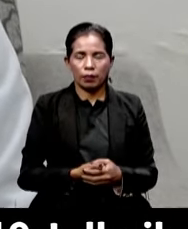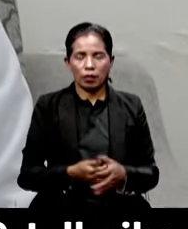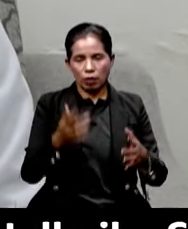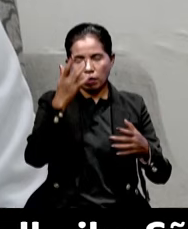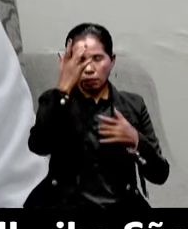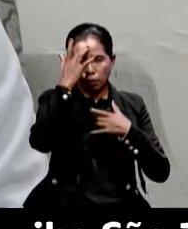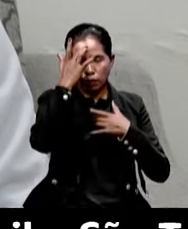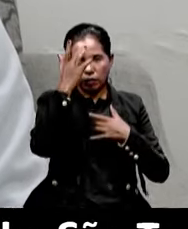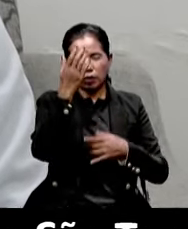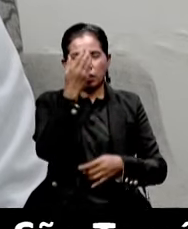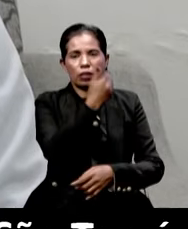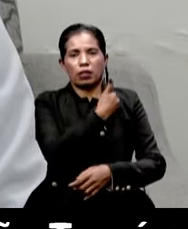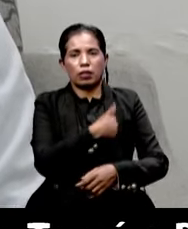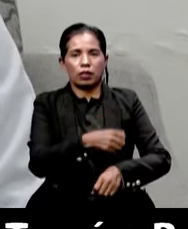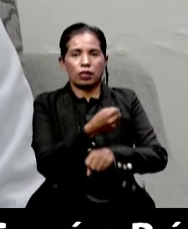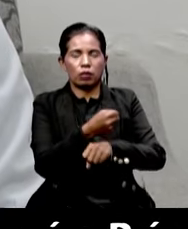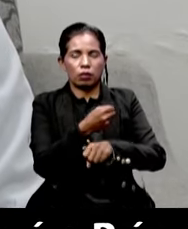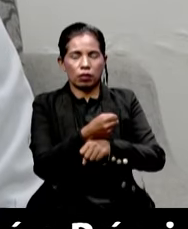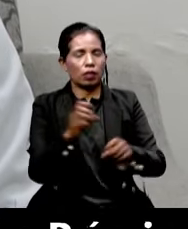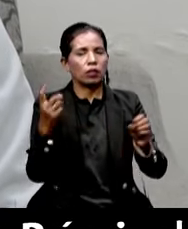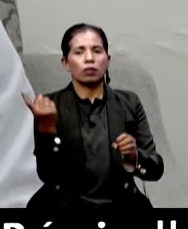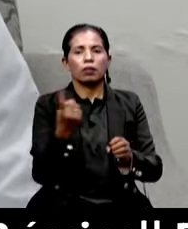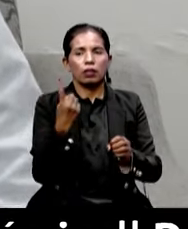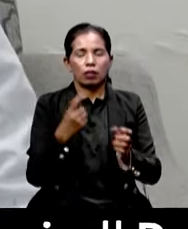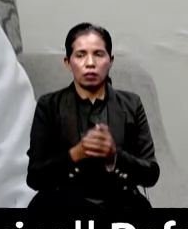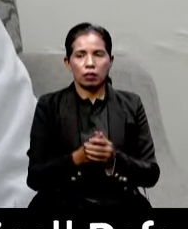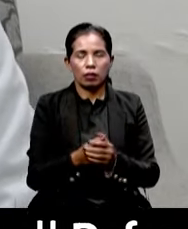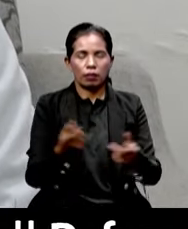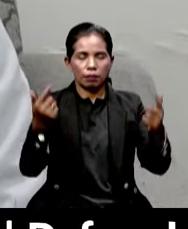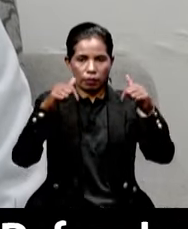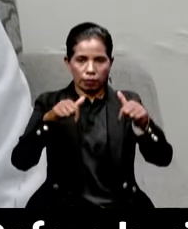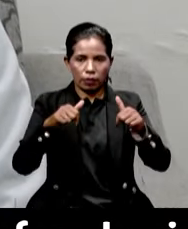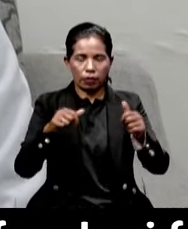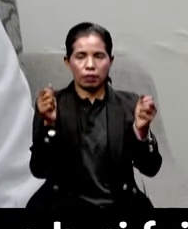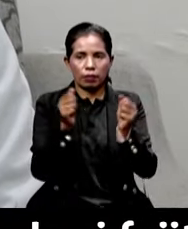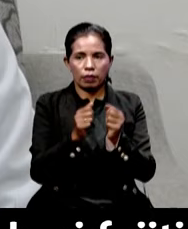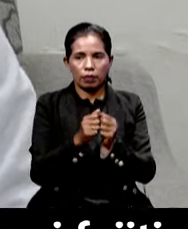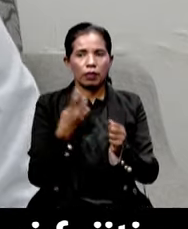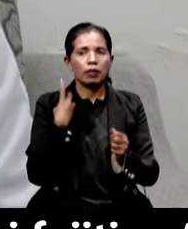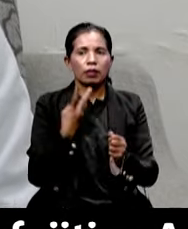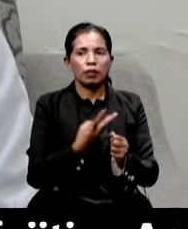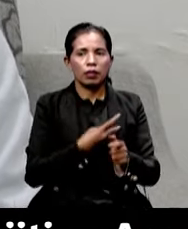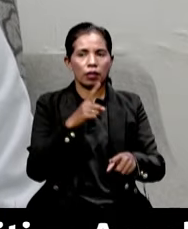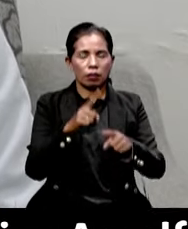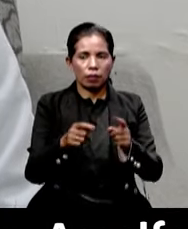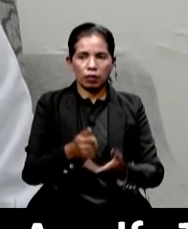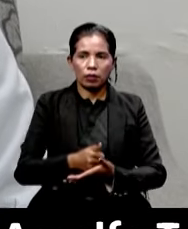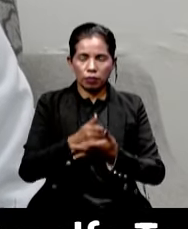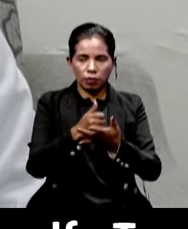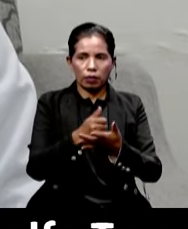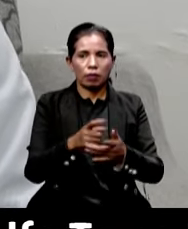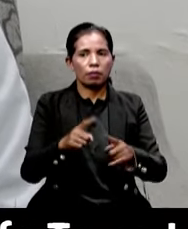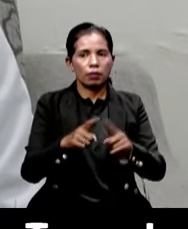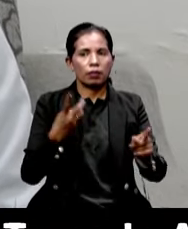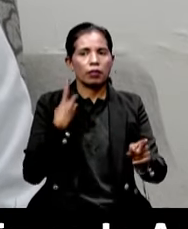ni lah hosi mai ita la bela salva mai